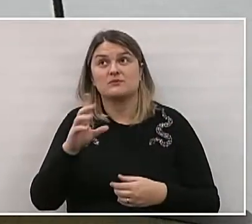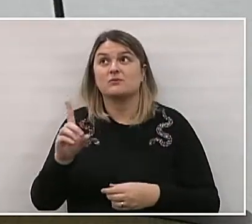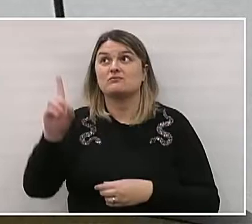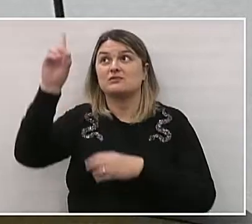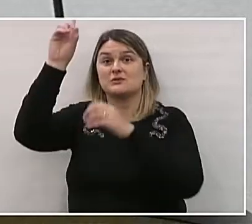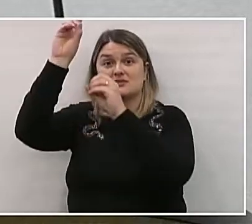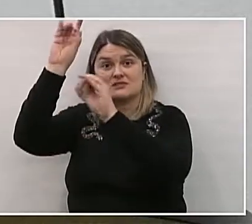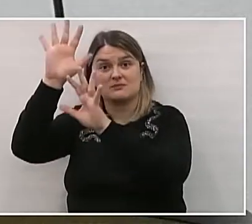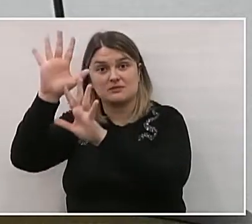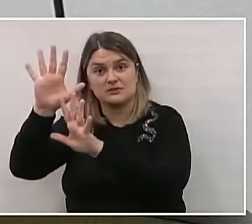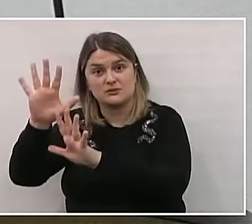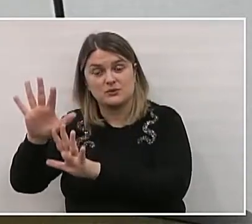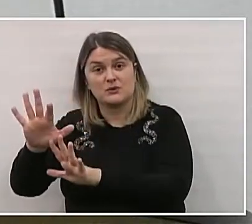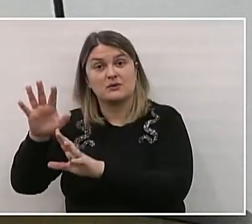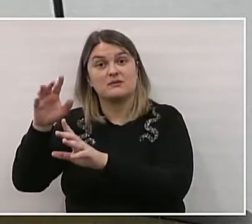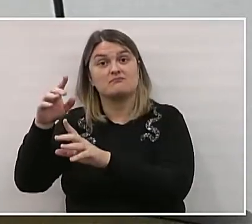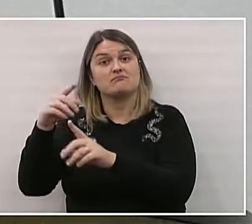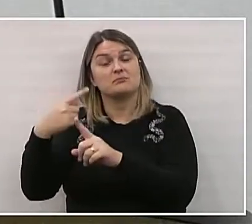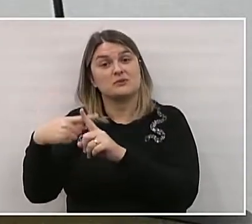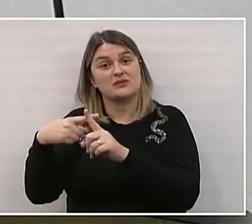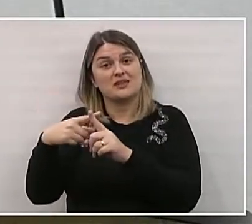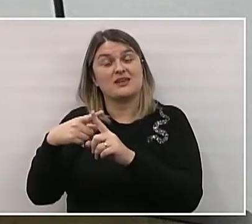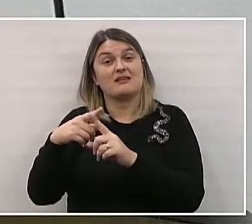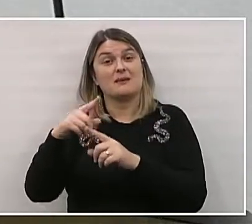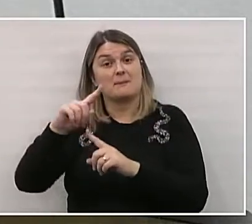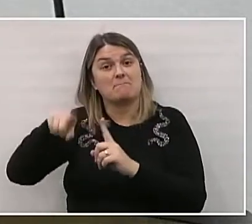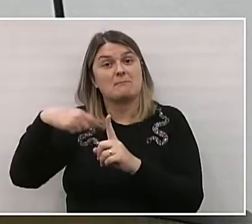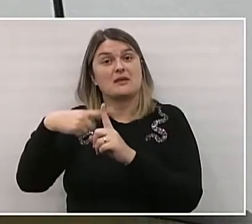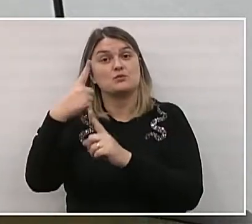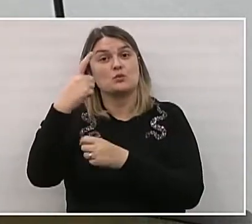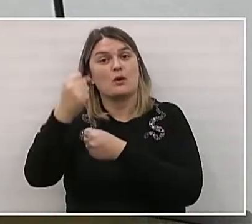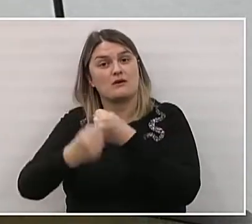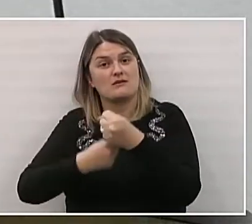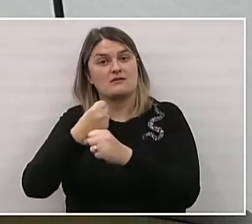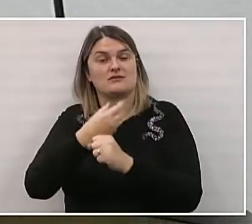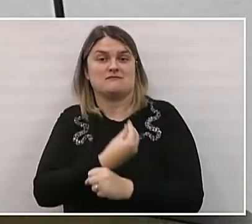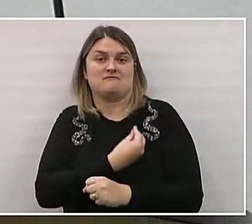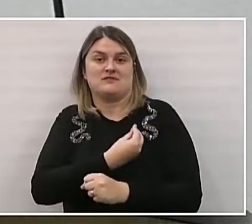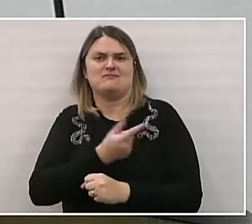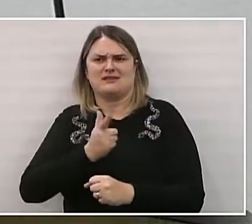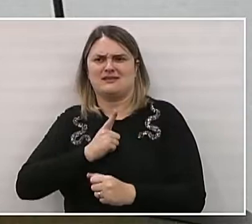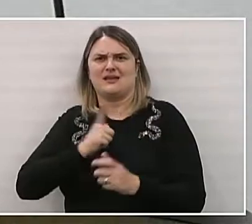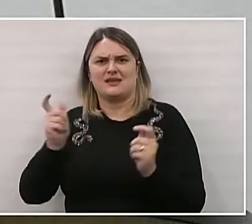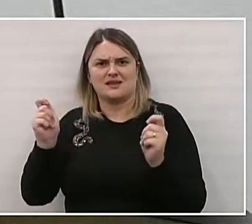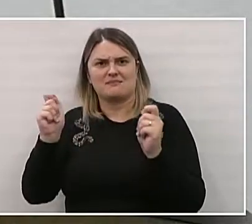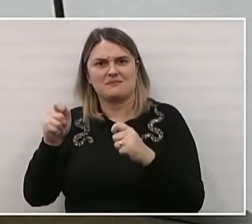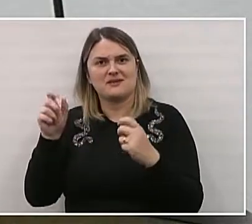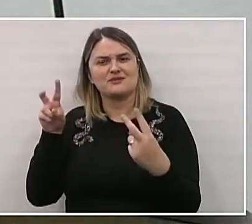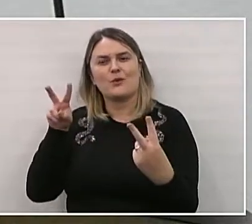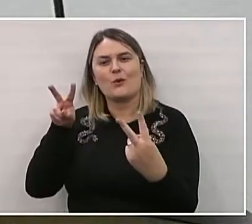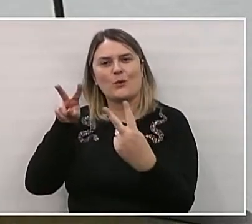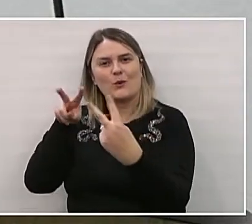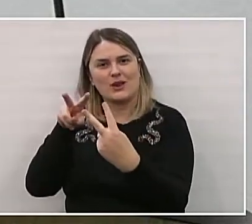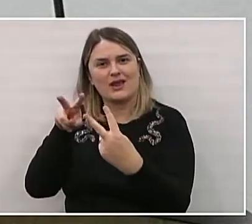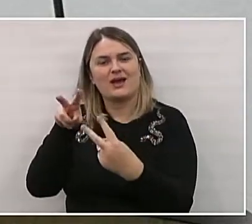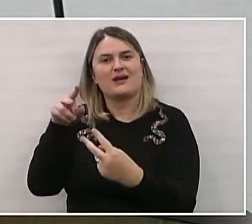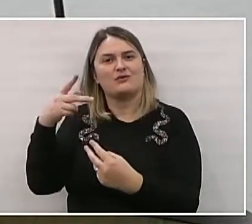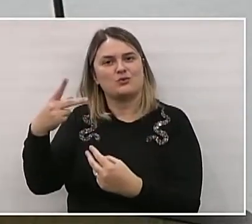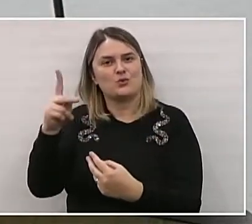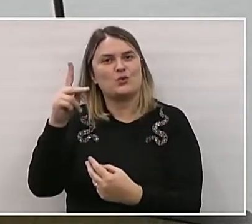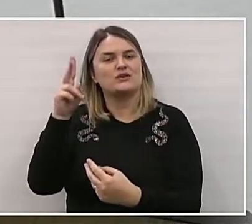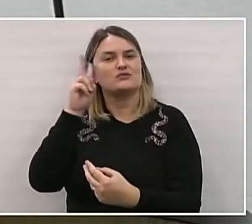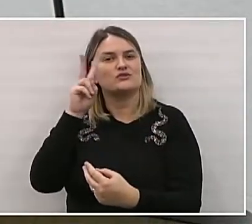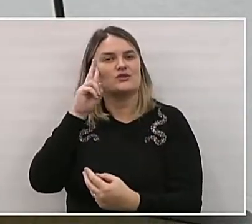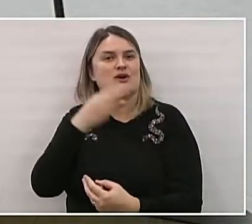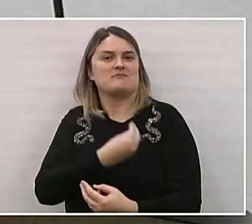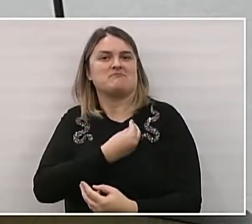estar complementando mais esse ciclo de vida e ter condições de poder olhar para a sua história e